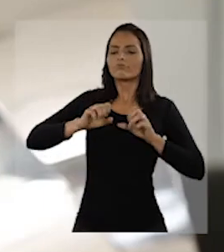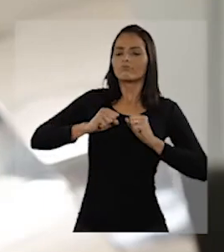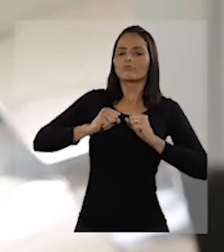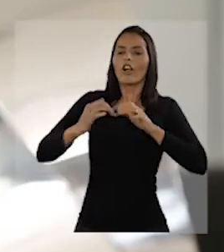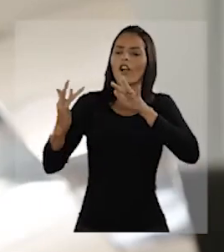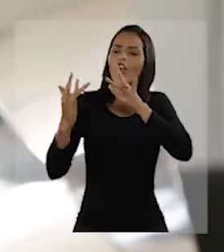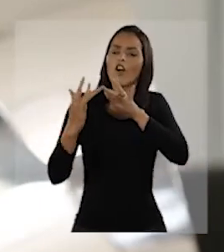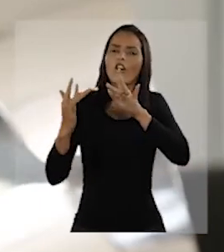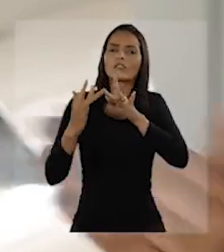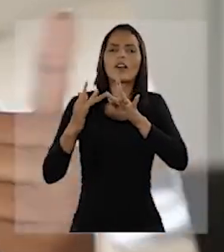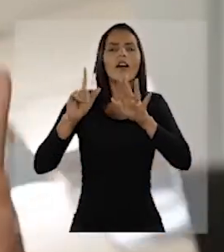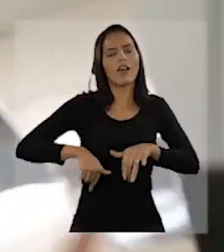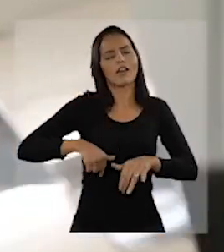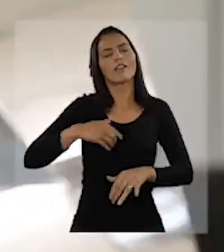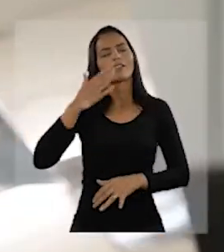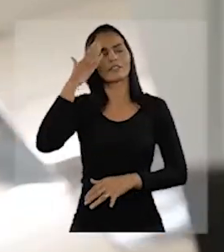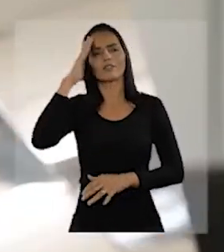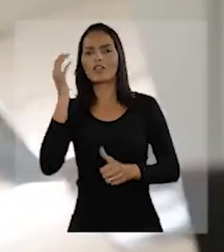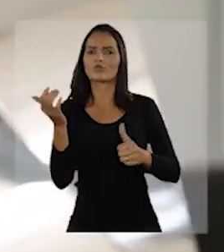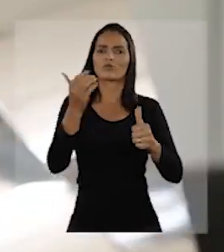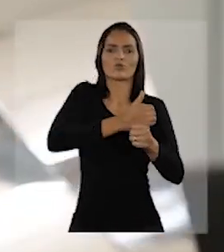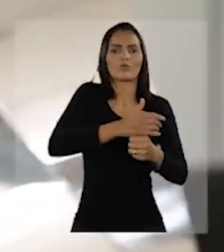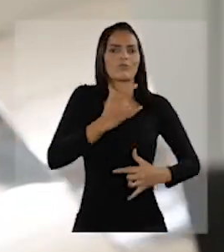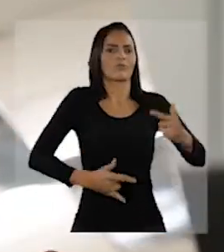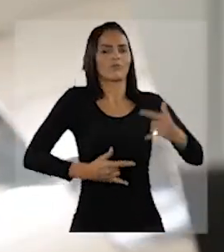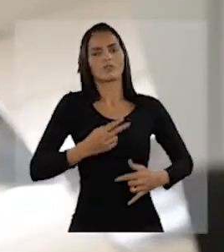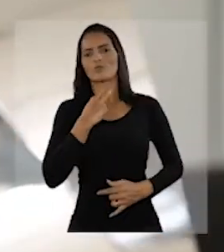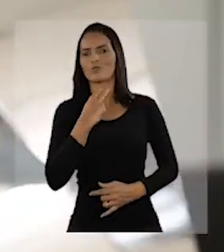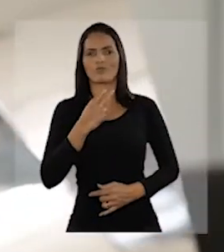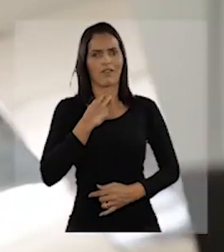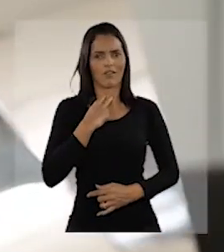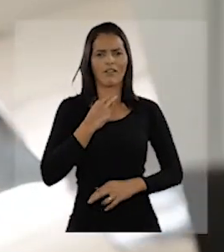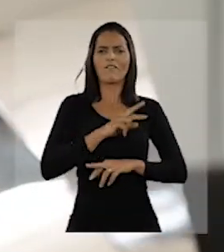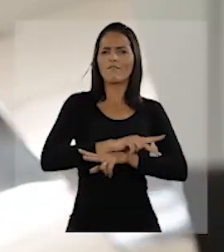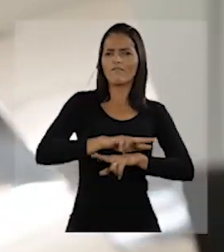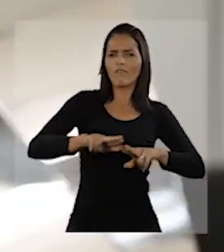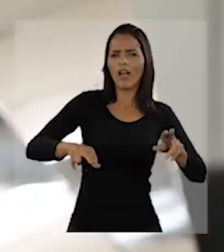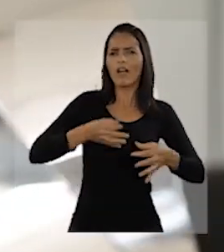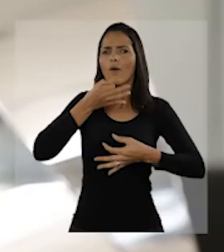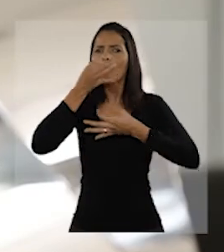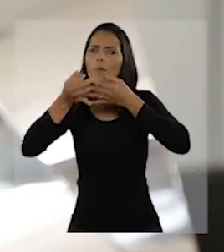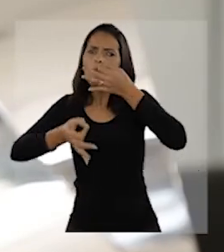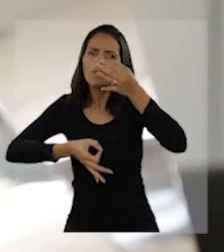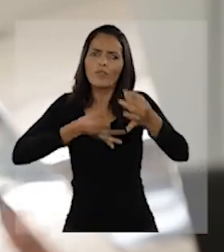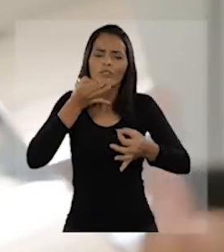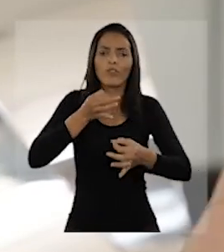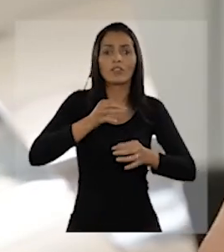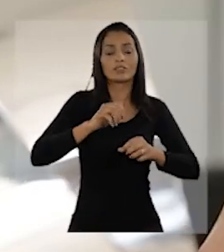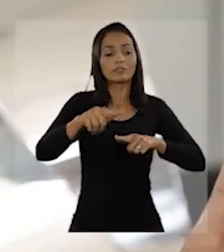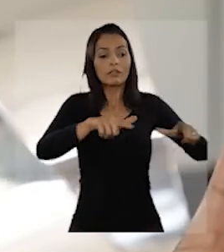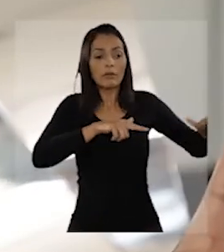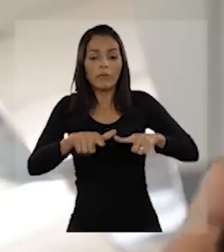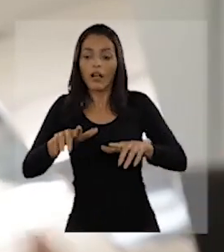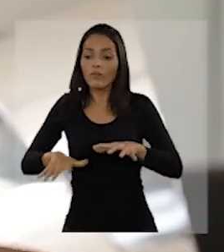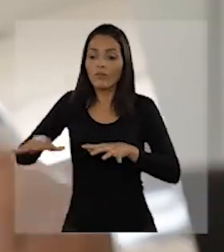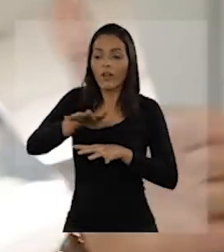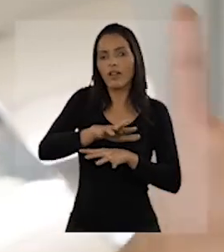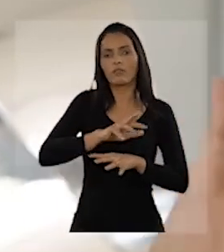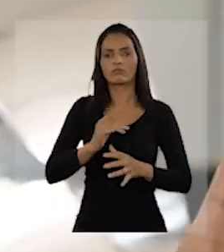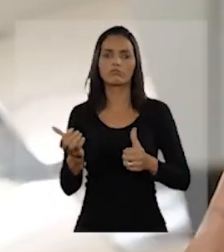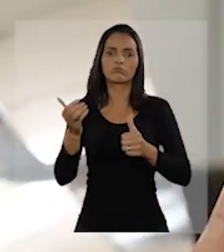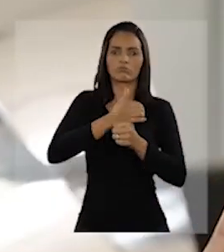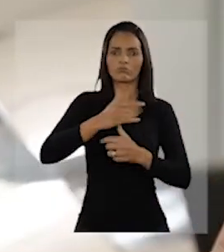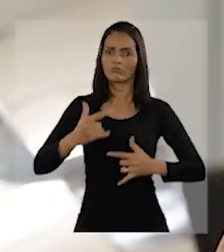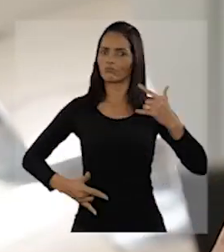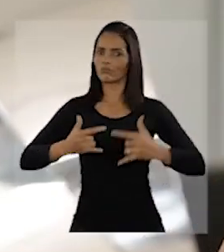fala e ele te explica, e a sensação que você tem desse contato é que vai entender que não dá para substituir. E diversas outras posições,